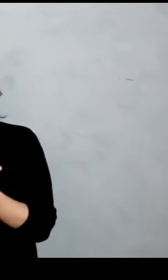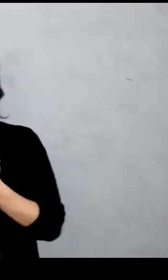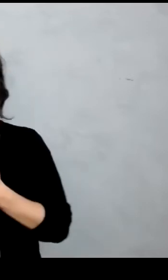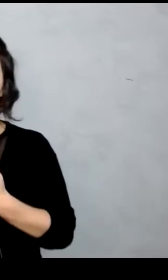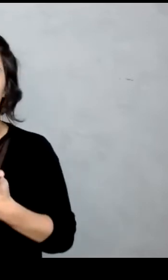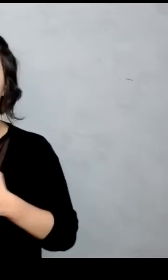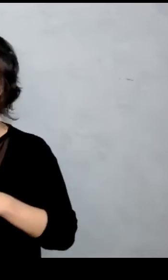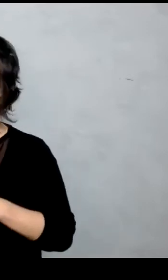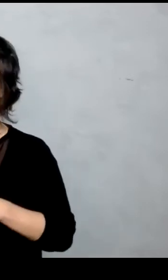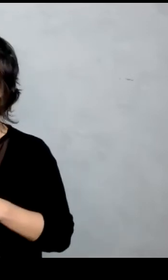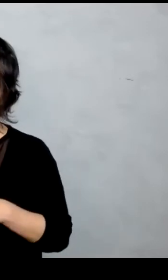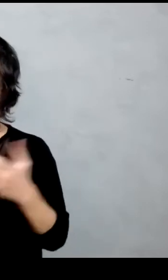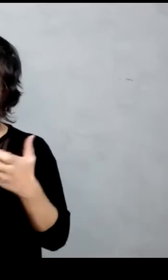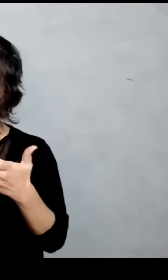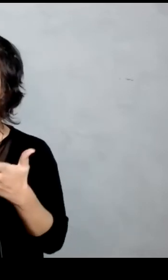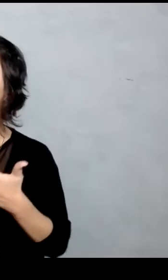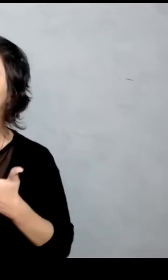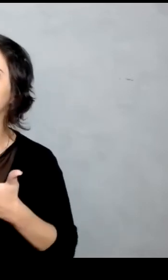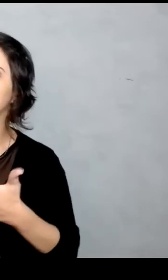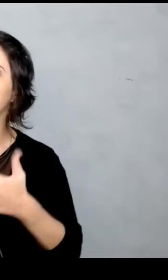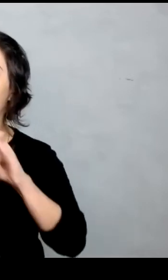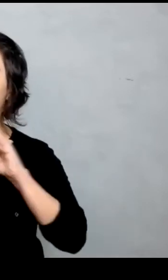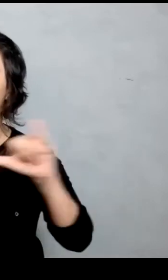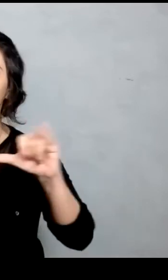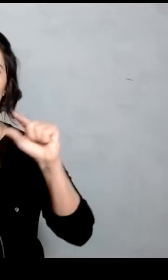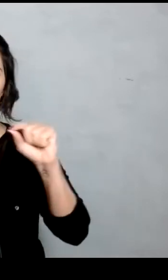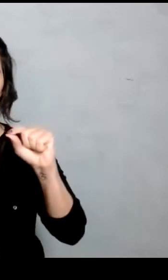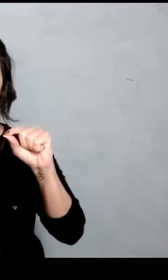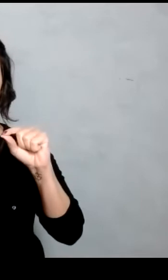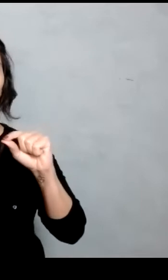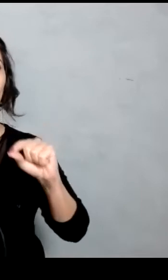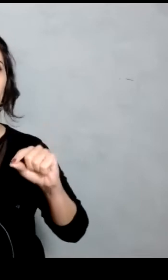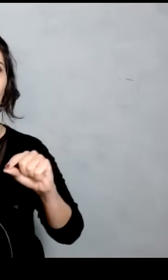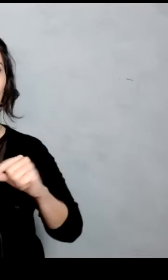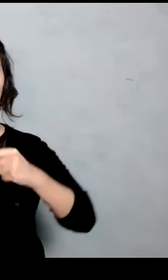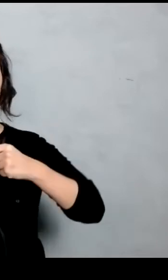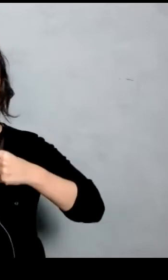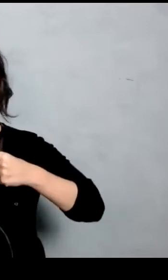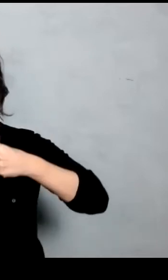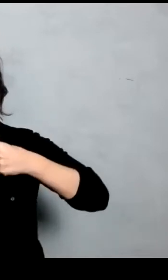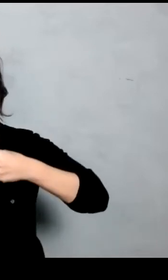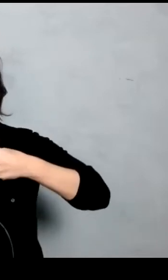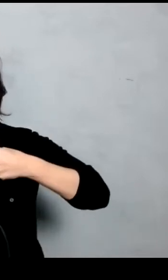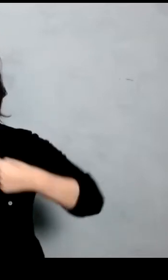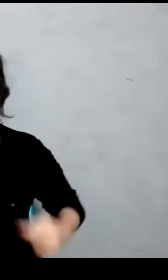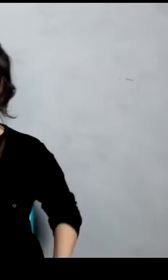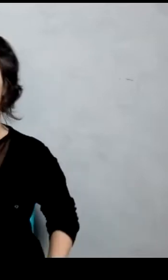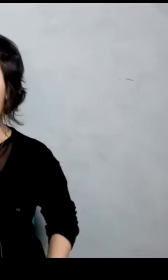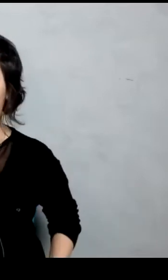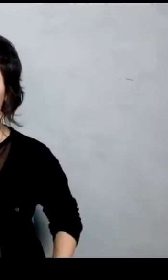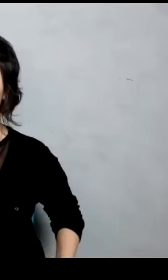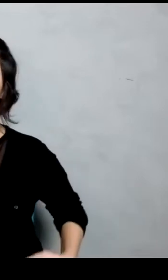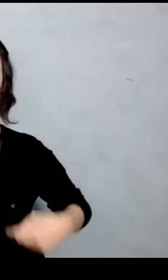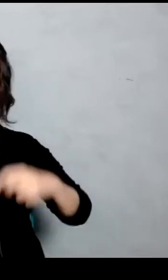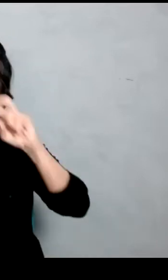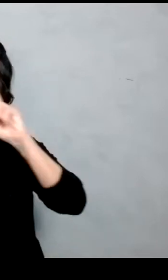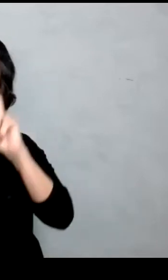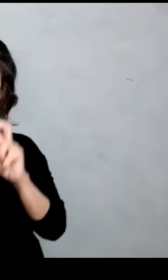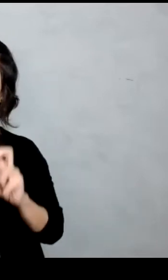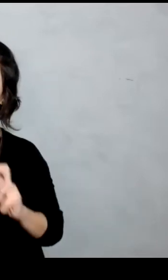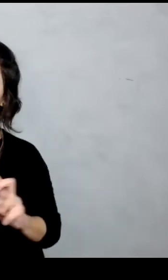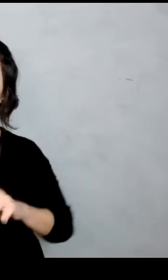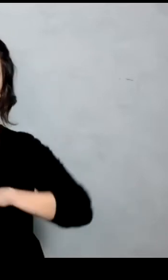às quintas-feiras, às 19 horas, e o certificado será emitido ao final, para aqueles que participarem de